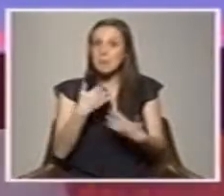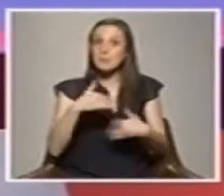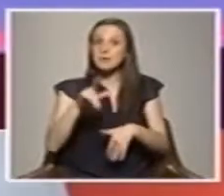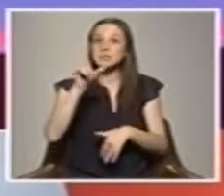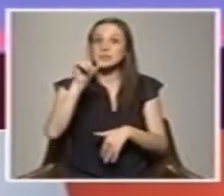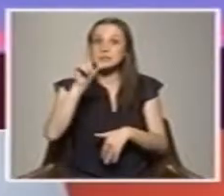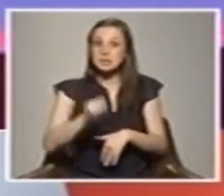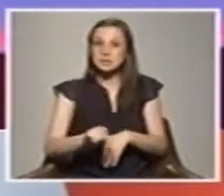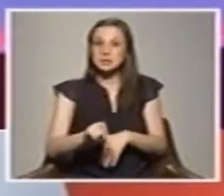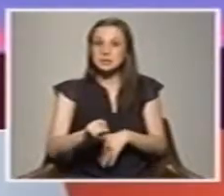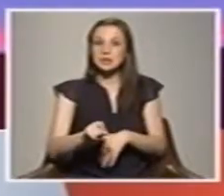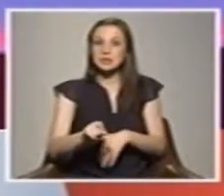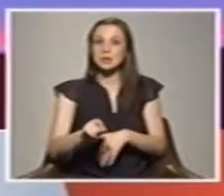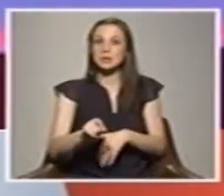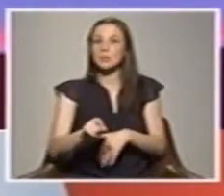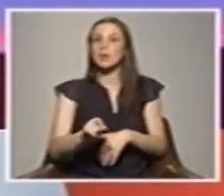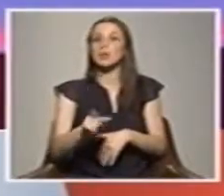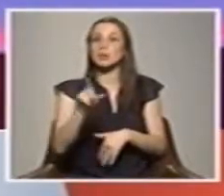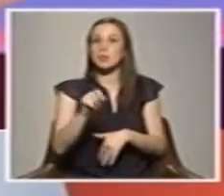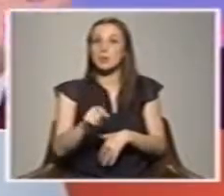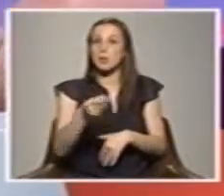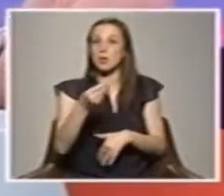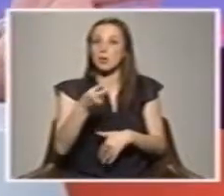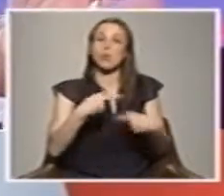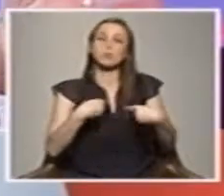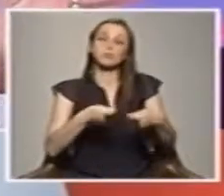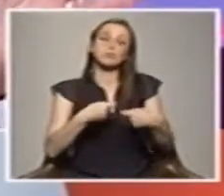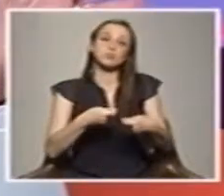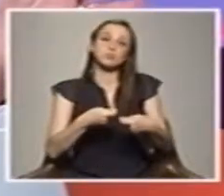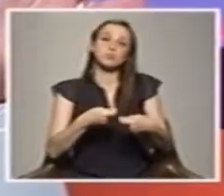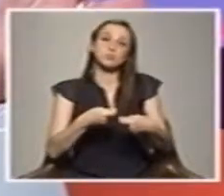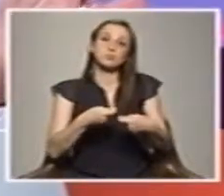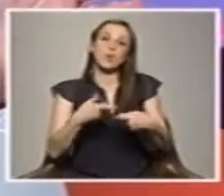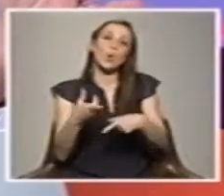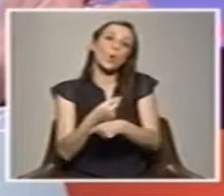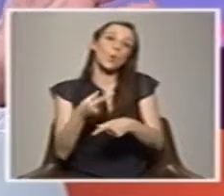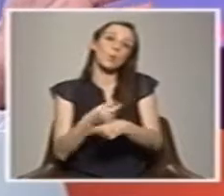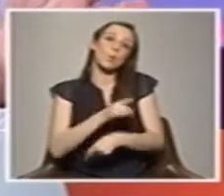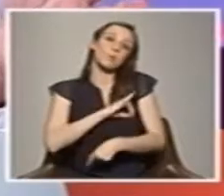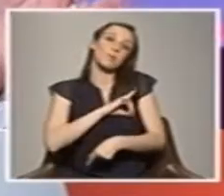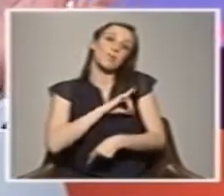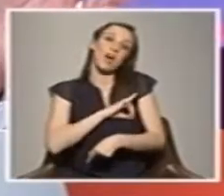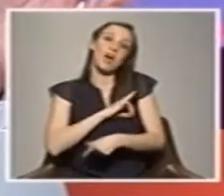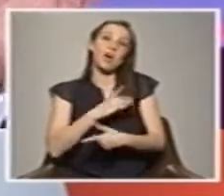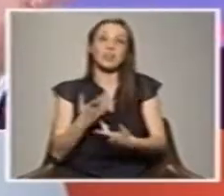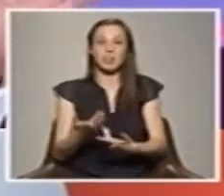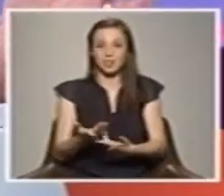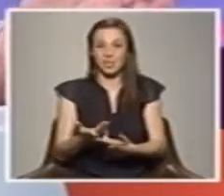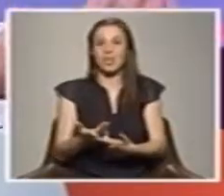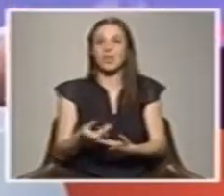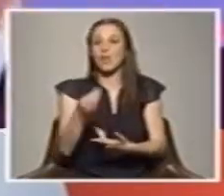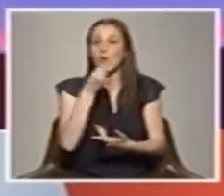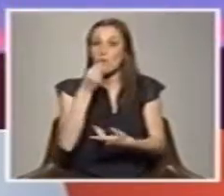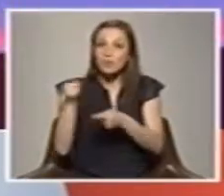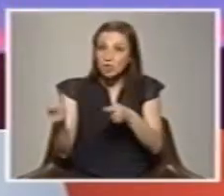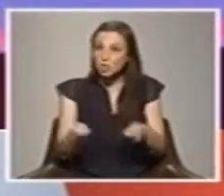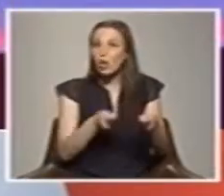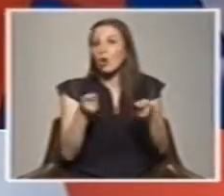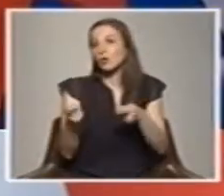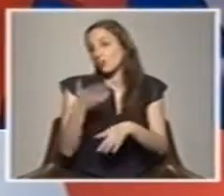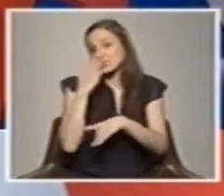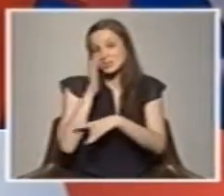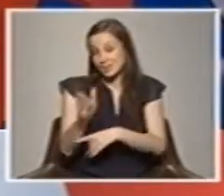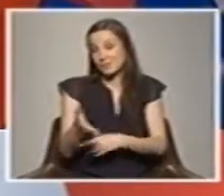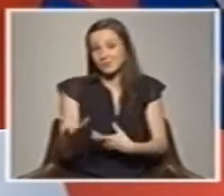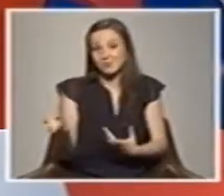consumo privado e neste consumo de venda a retalho e dos refeitórios e na distribuição, que é onde